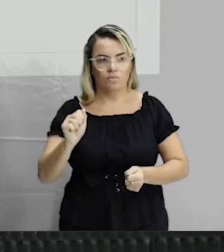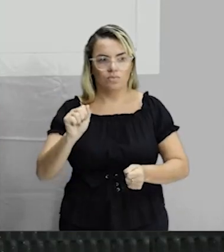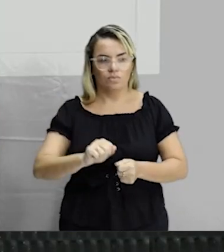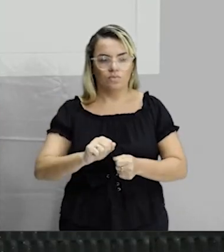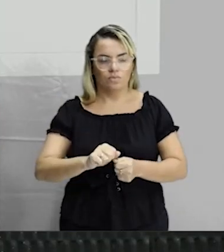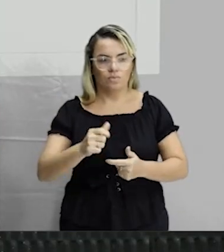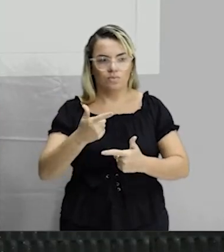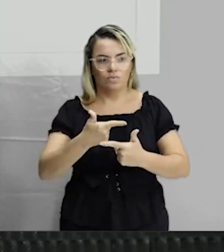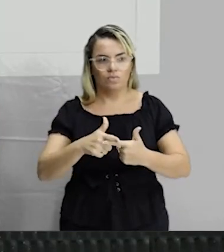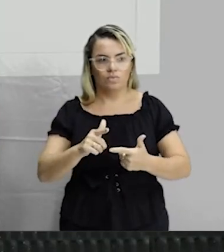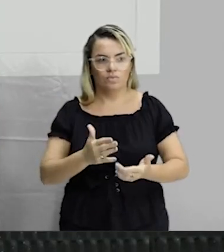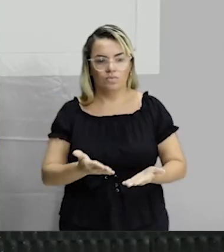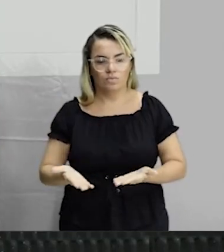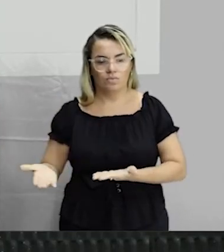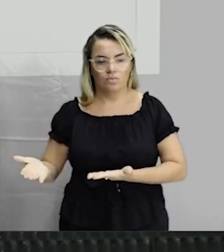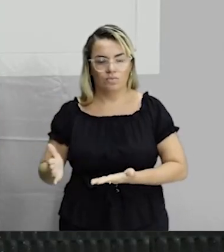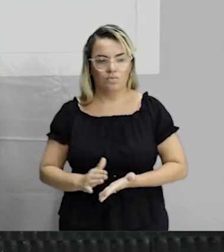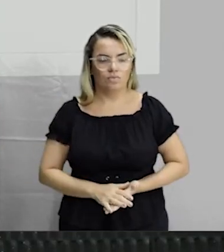divisão aqui, ó.